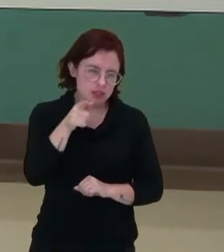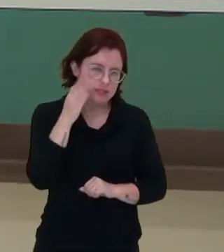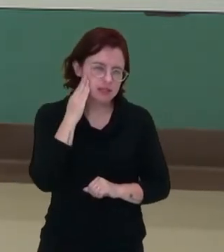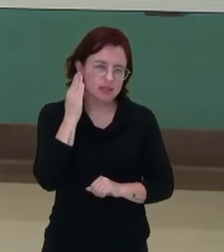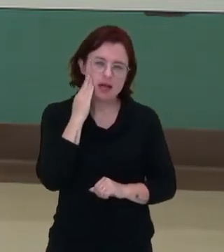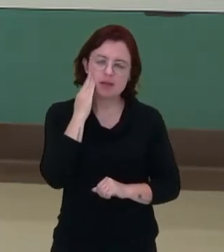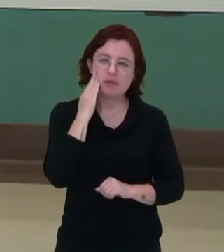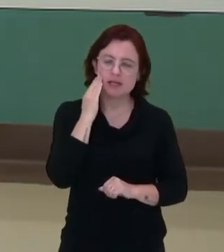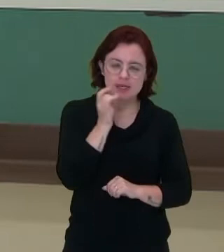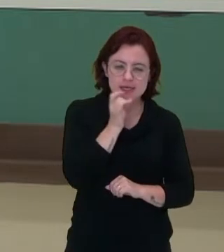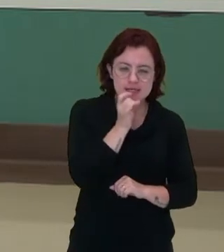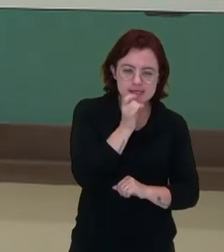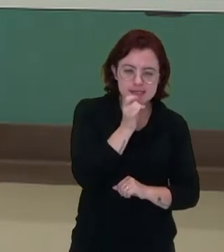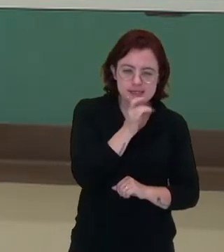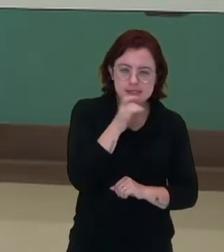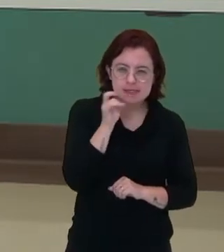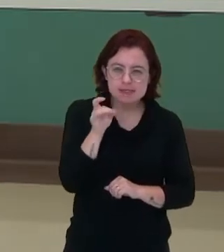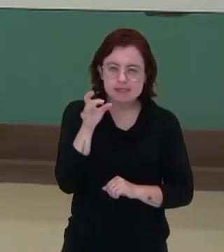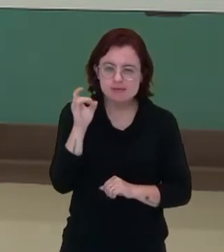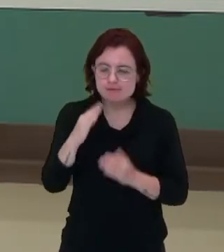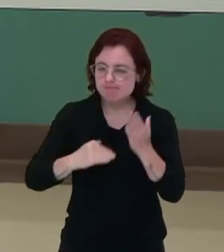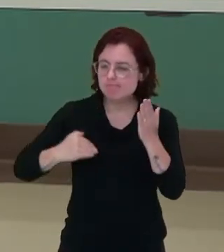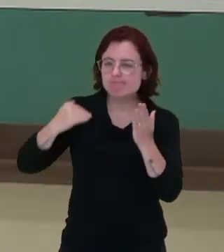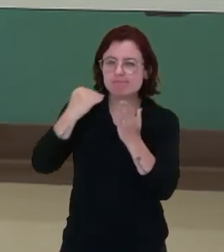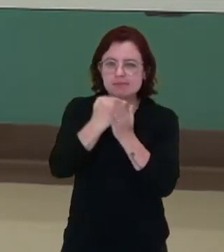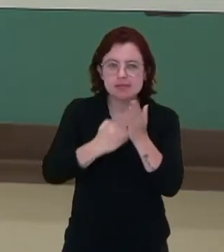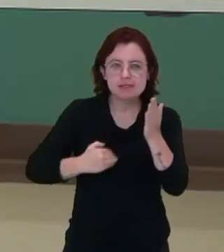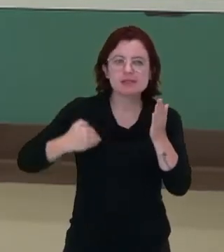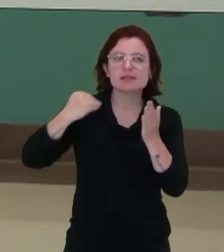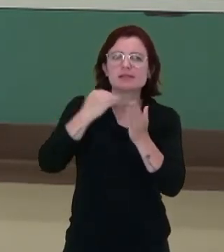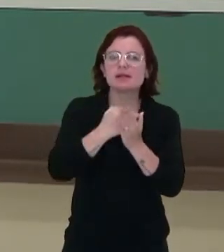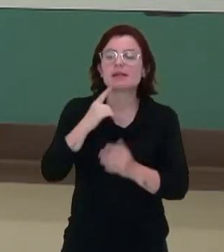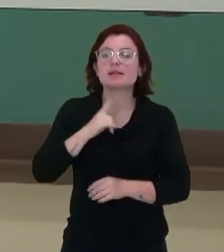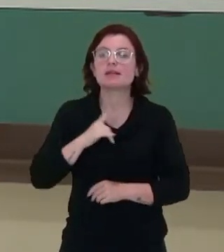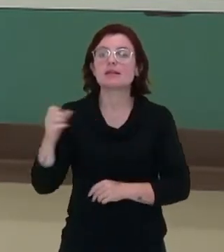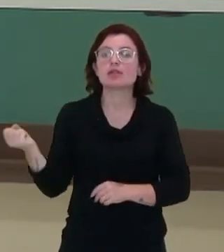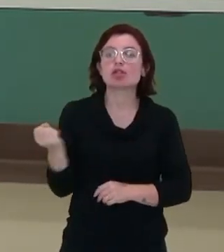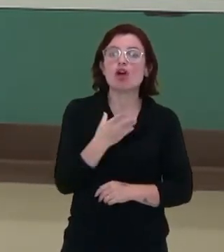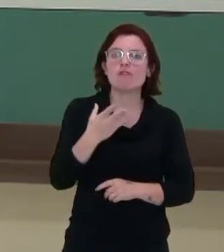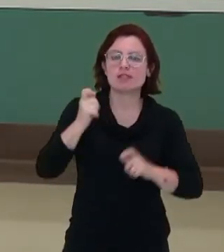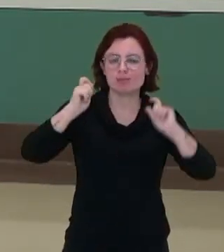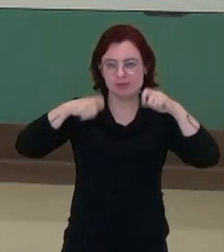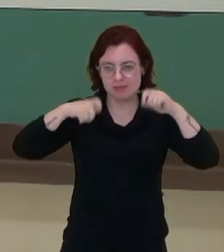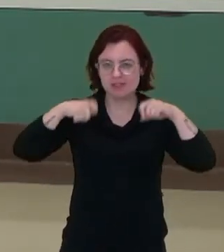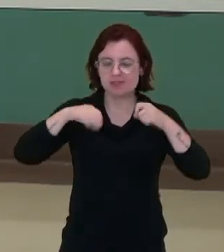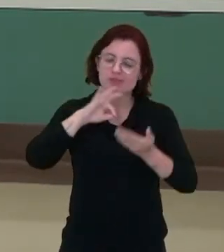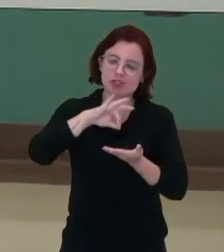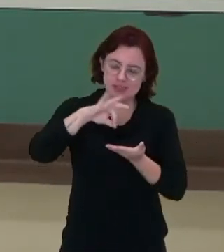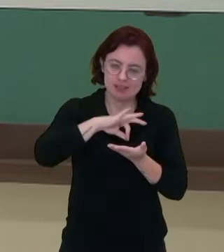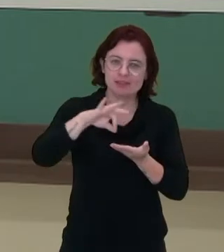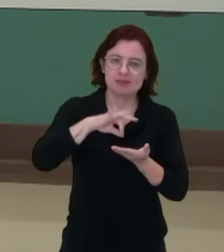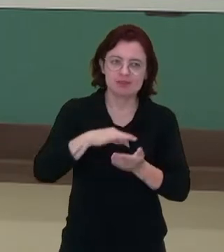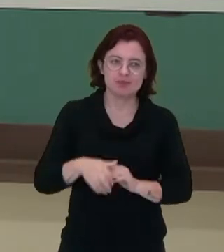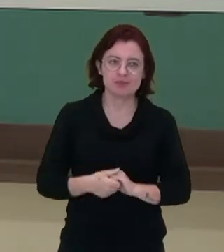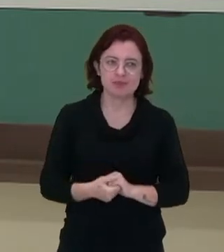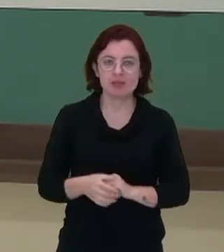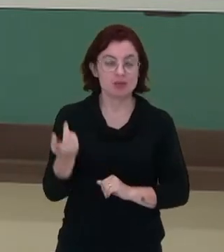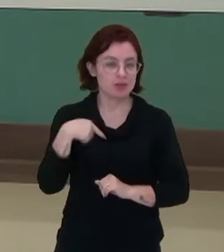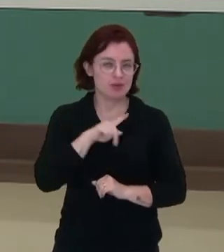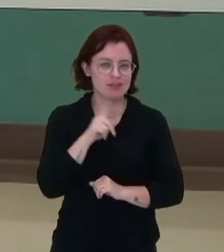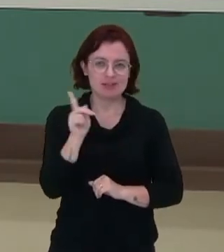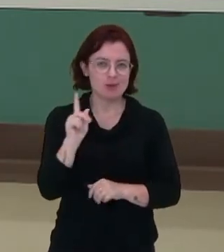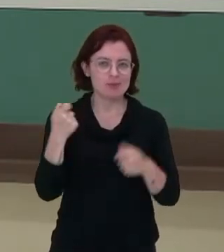que cada vez mais estão surgindo novas possibilidades de se jogar xadrez. A gente não precisa